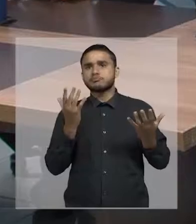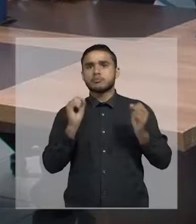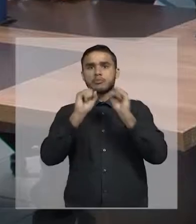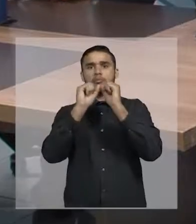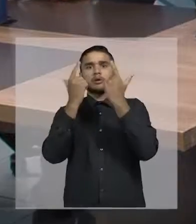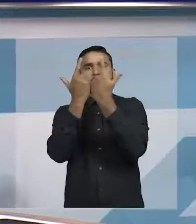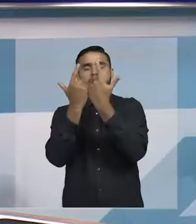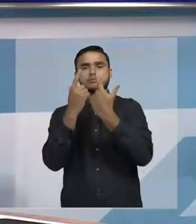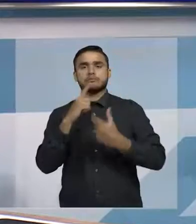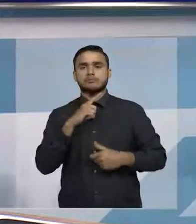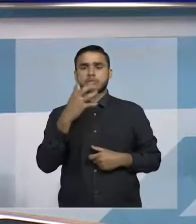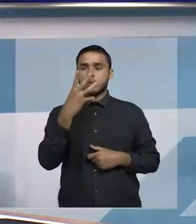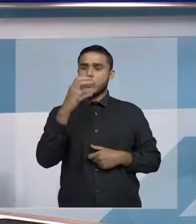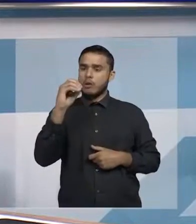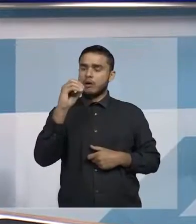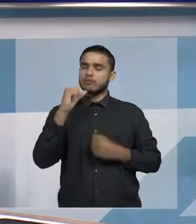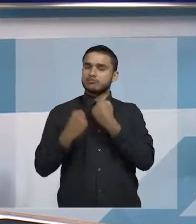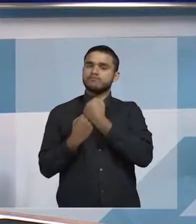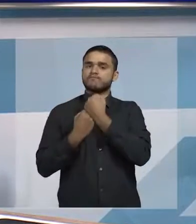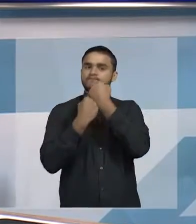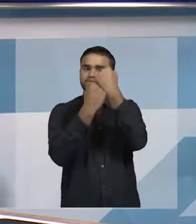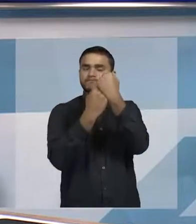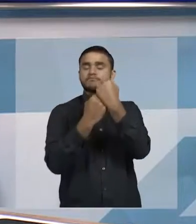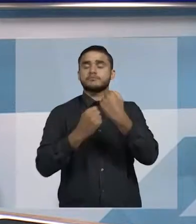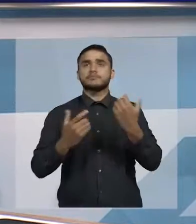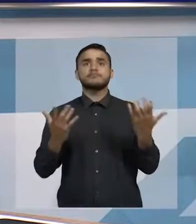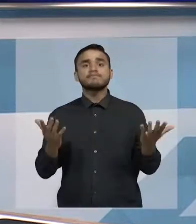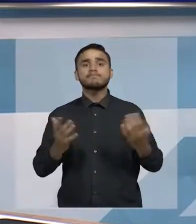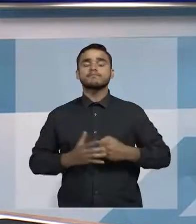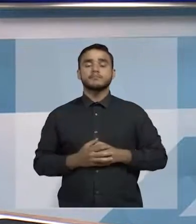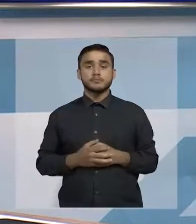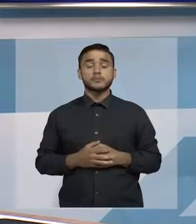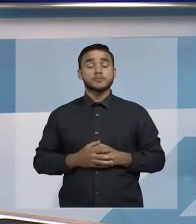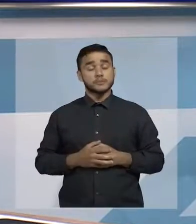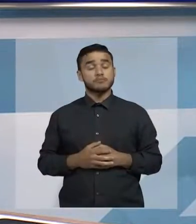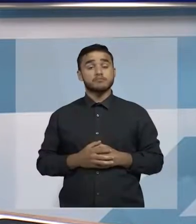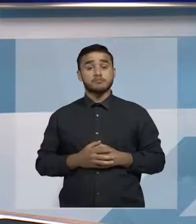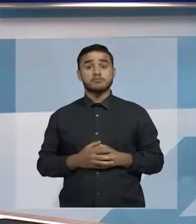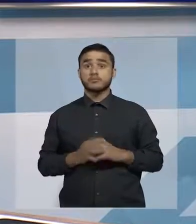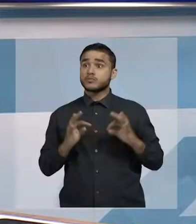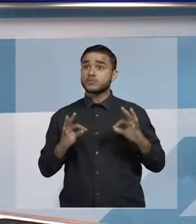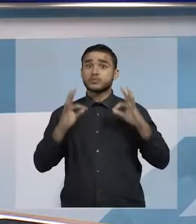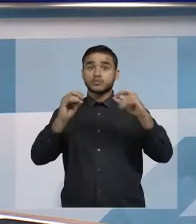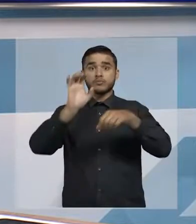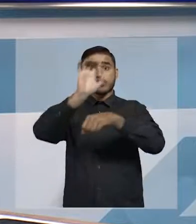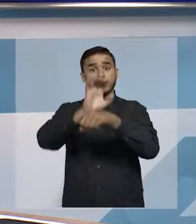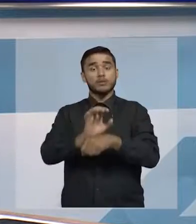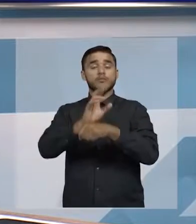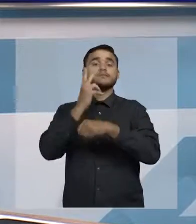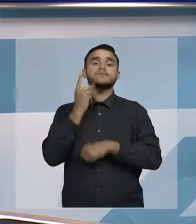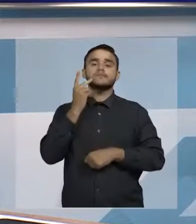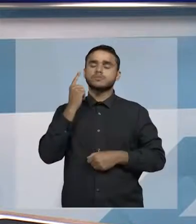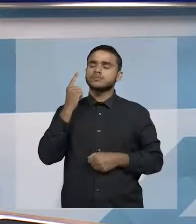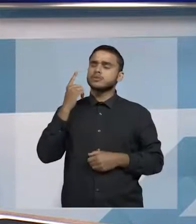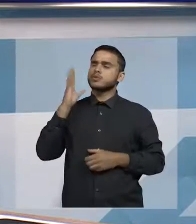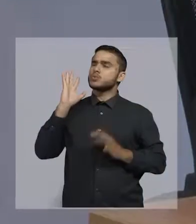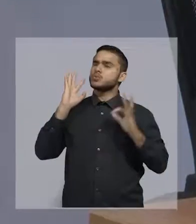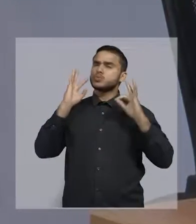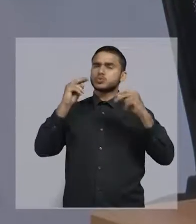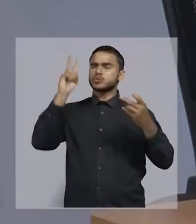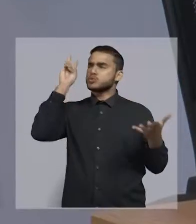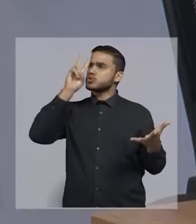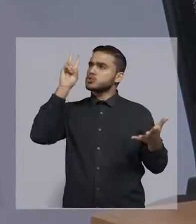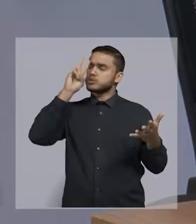nessa aliança, nesse arco-aliança. Historicamente, as eleições no estado do Ceará, os governadores precisam muito dos